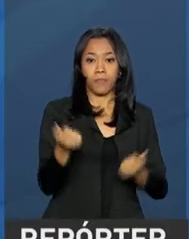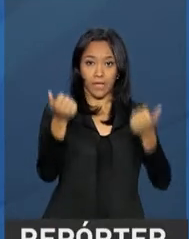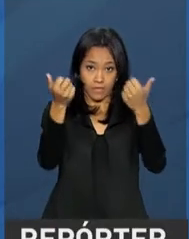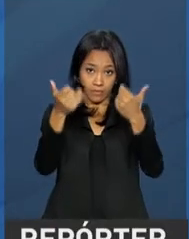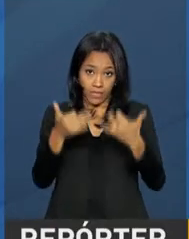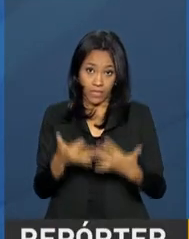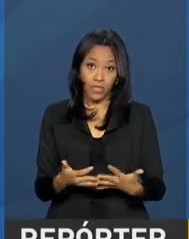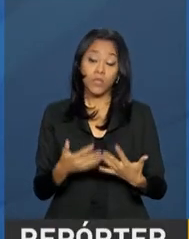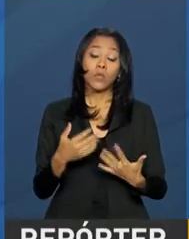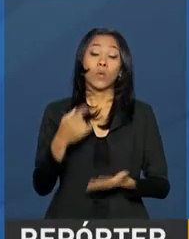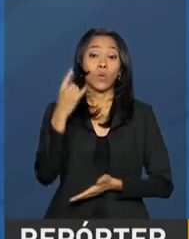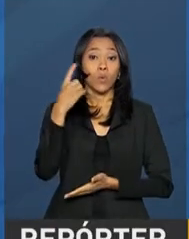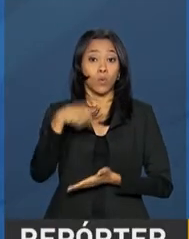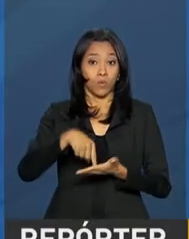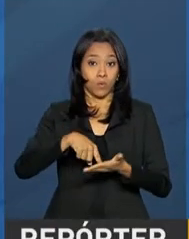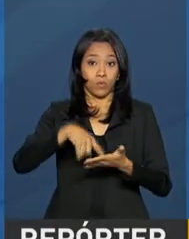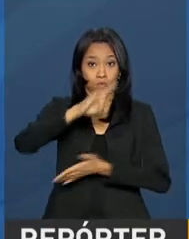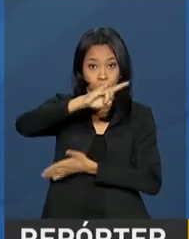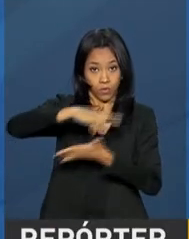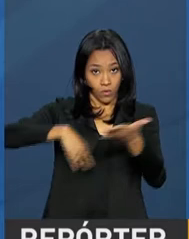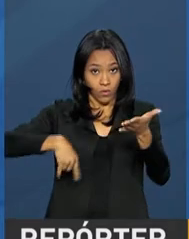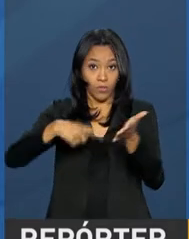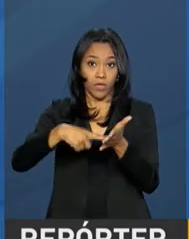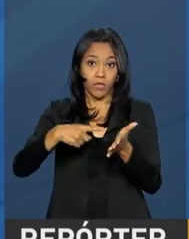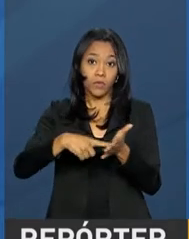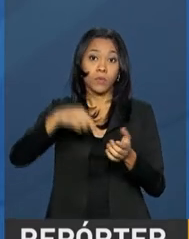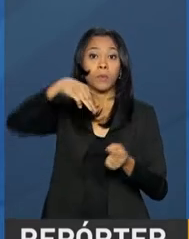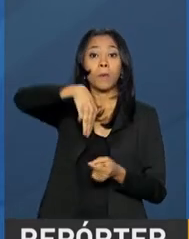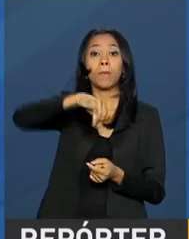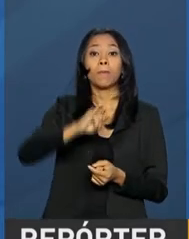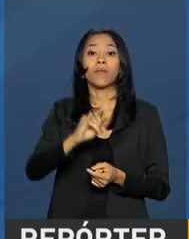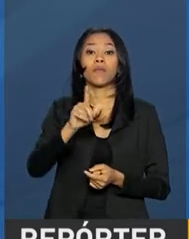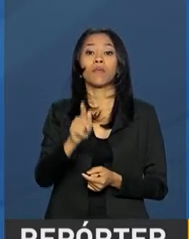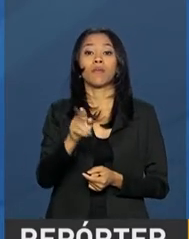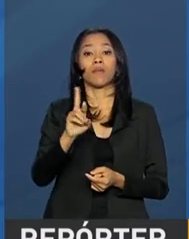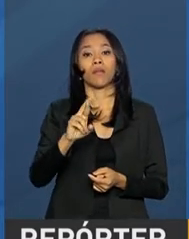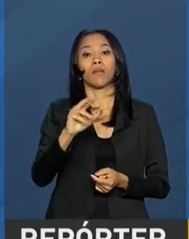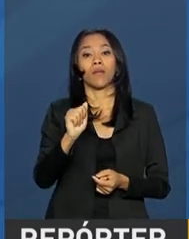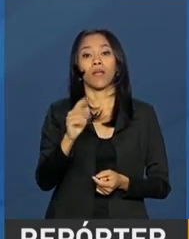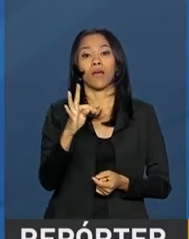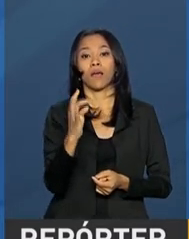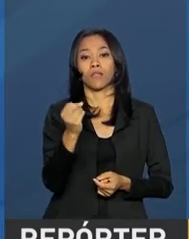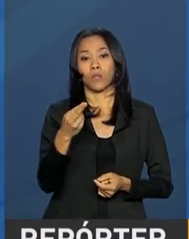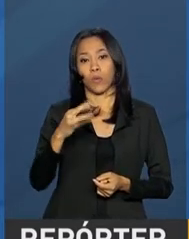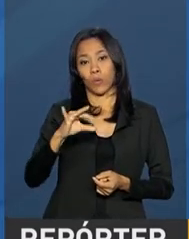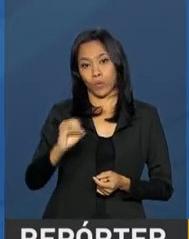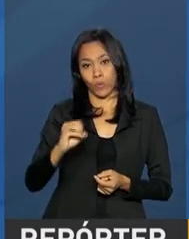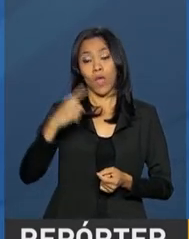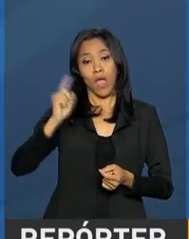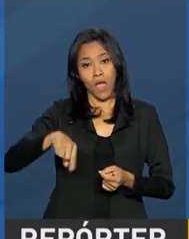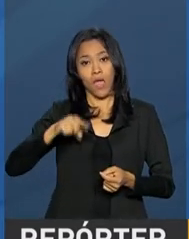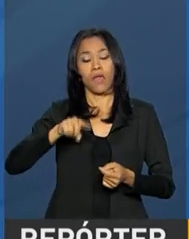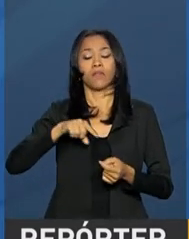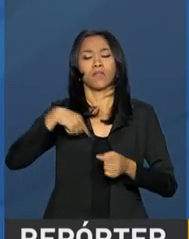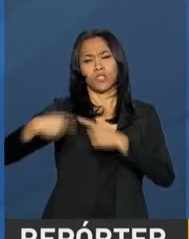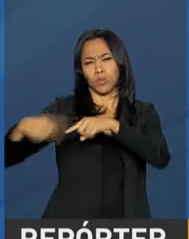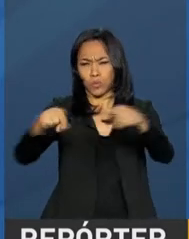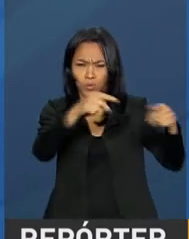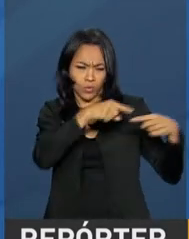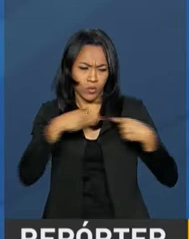de registro nacional migratório fruto de longos debates em setores organizados da sociedade